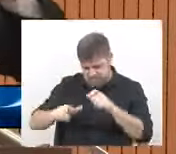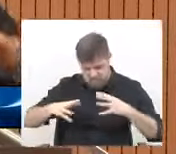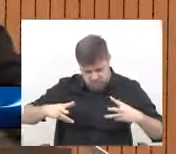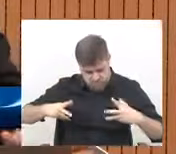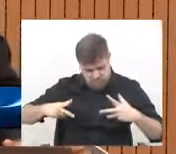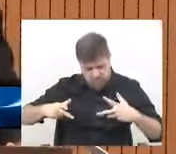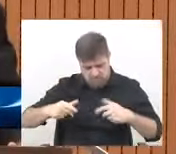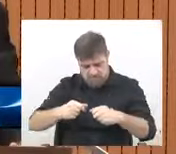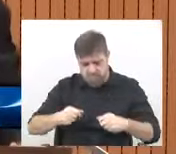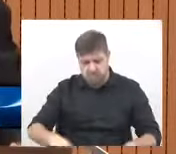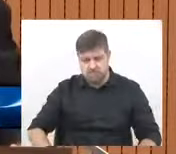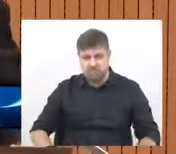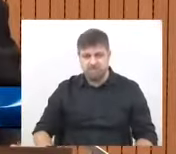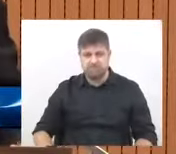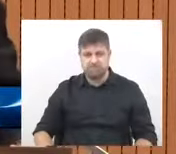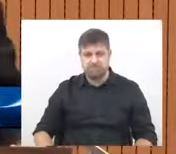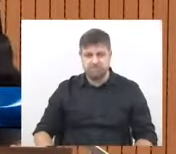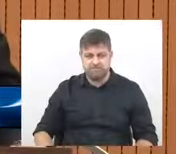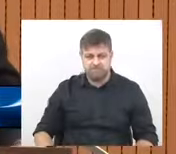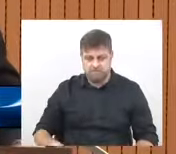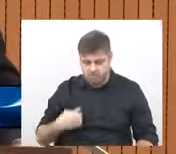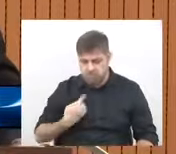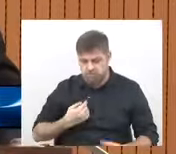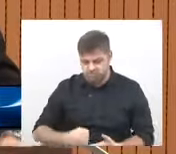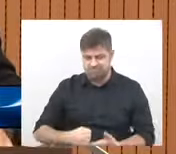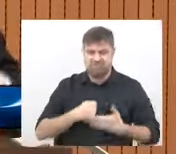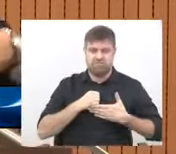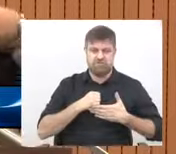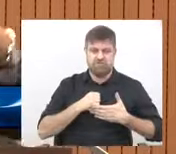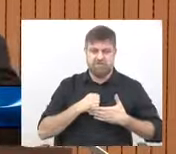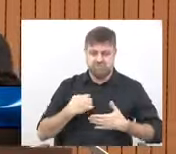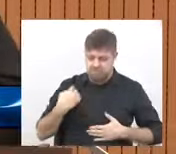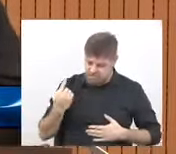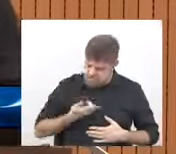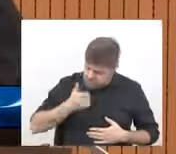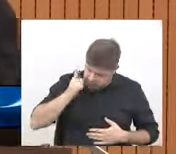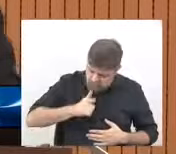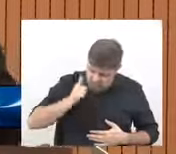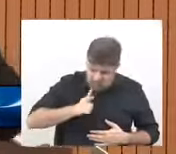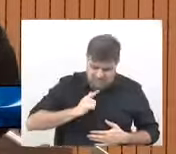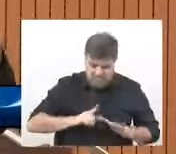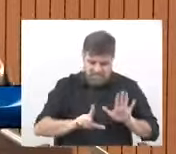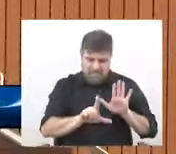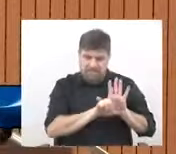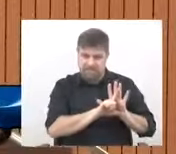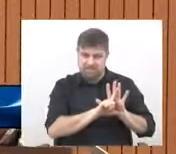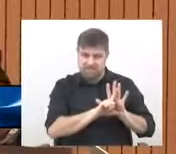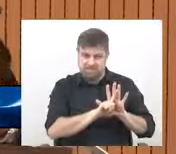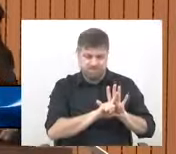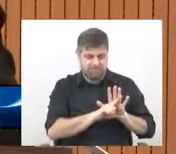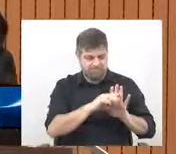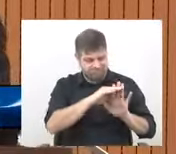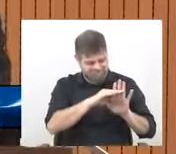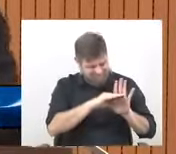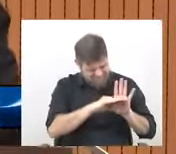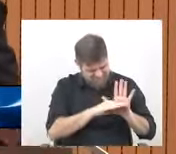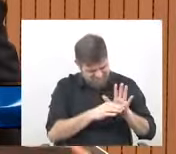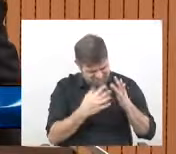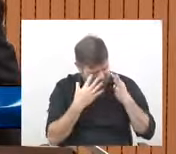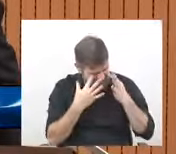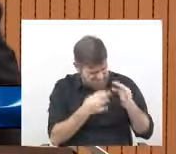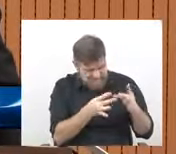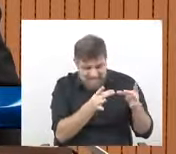ou indiretamente nos ajudaram para que tivéssemos, então, uma legislação mais cuidadosa em